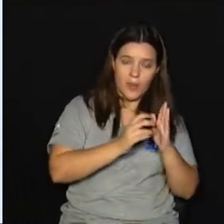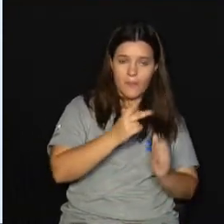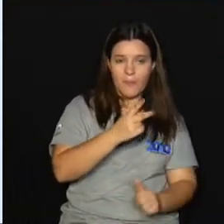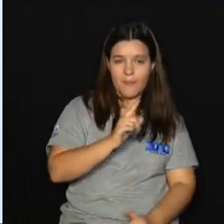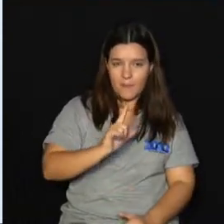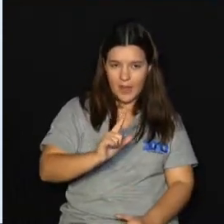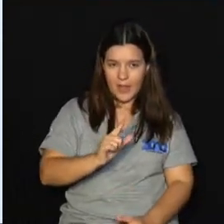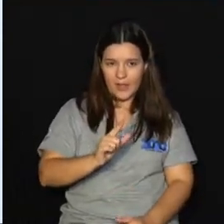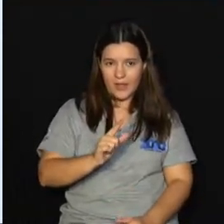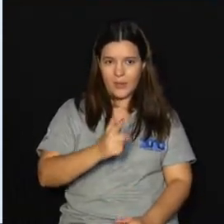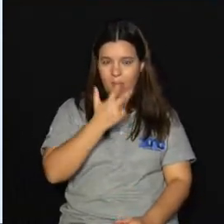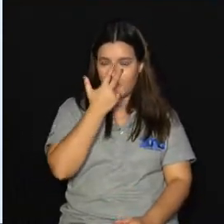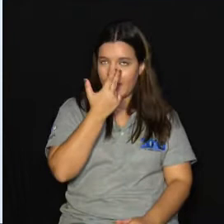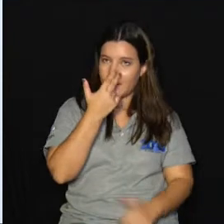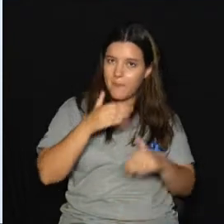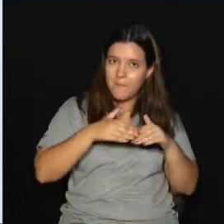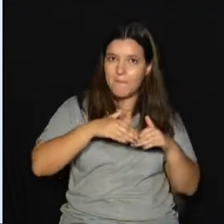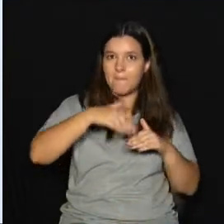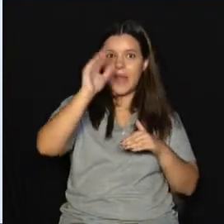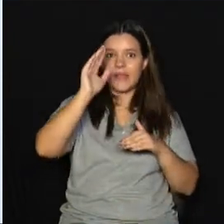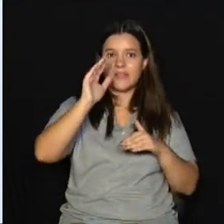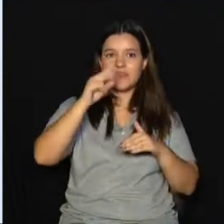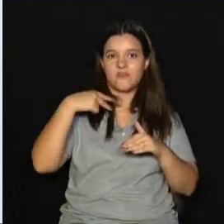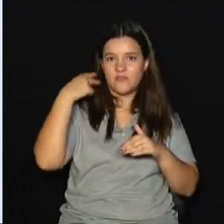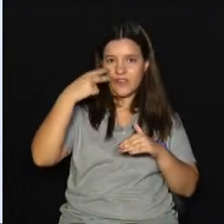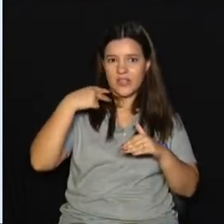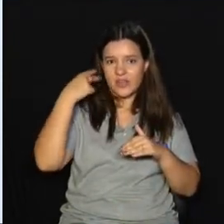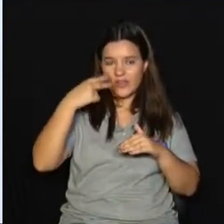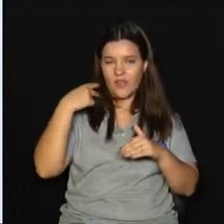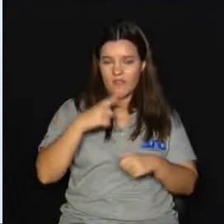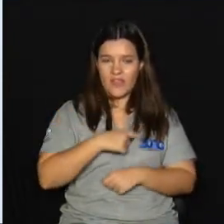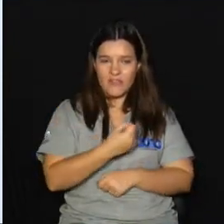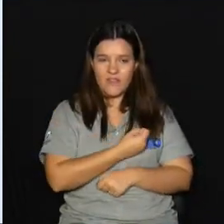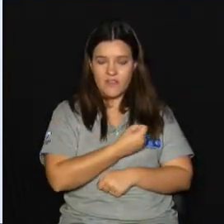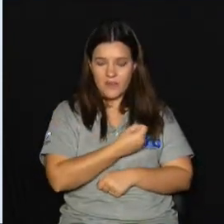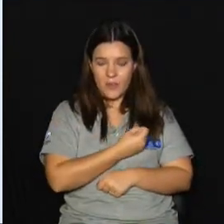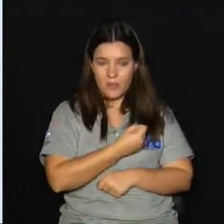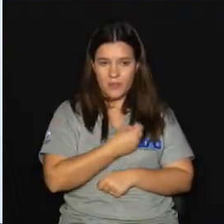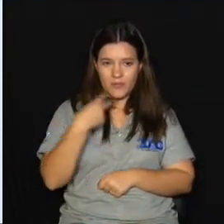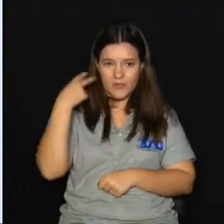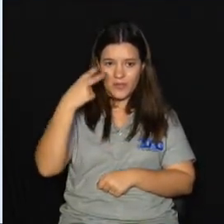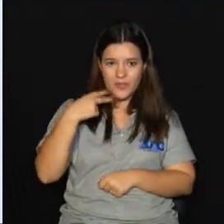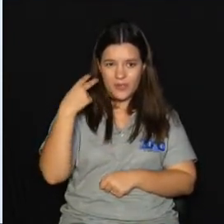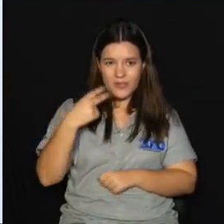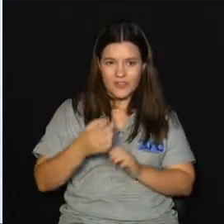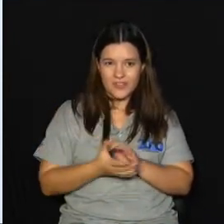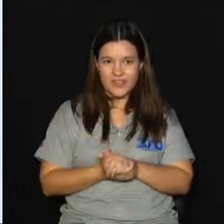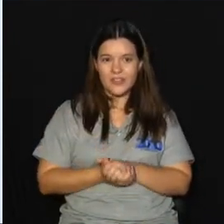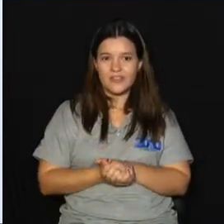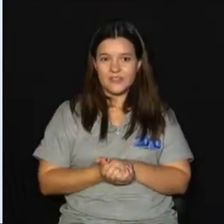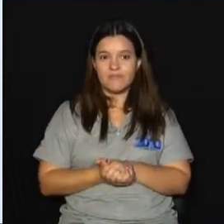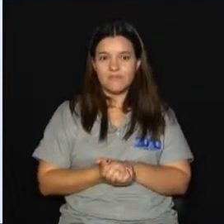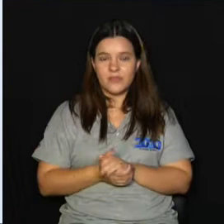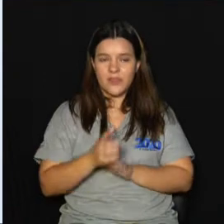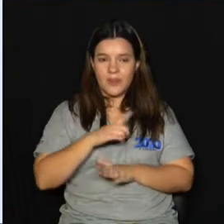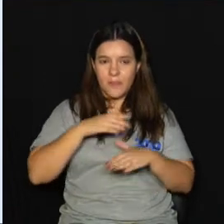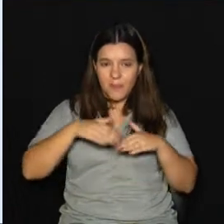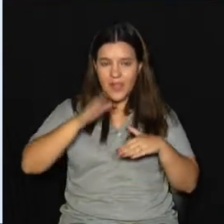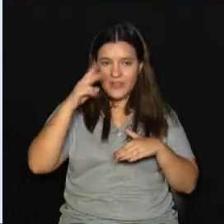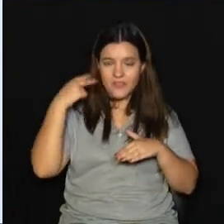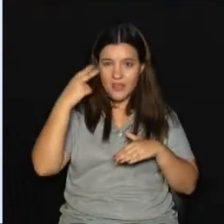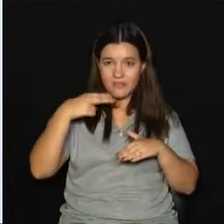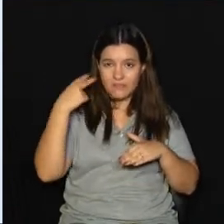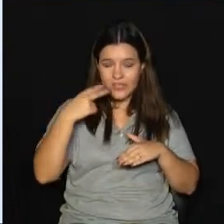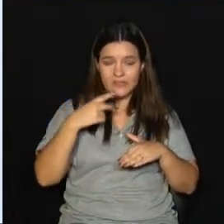são... vira um partido com maior quantidade ali, não vou falar que é maioria, isso é outra questão, mas é um partido com uma